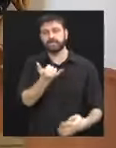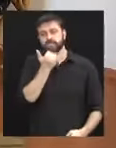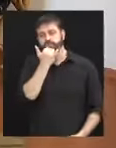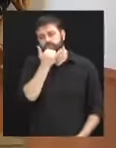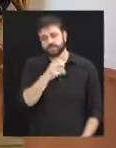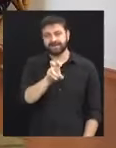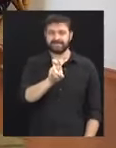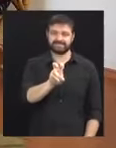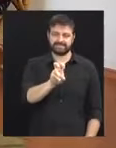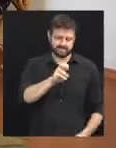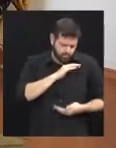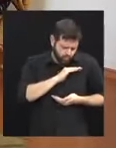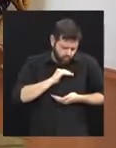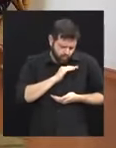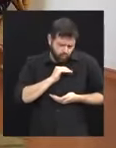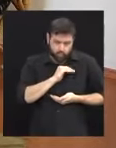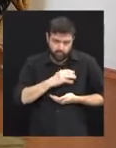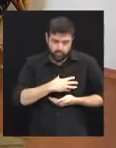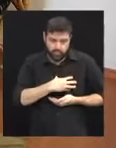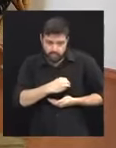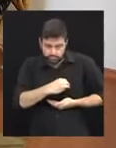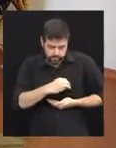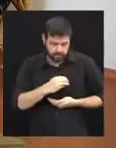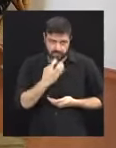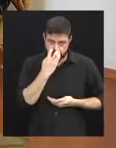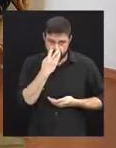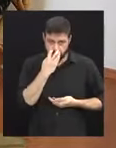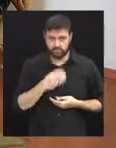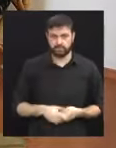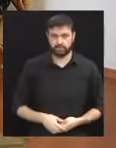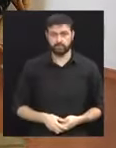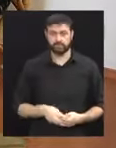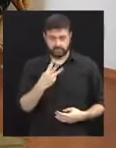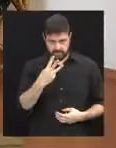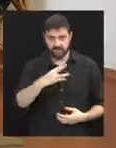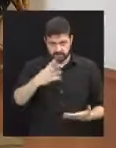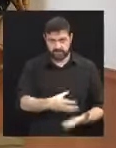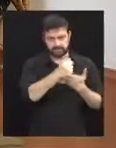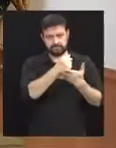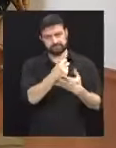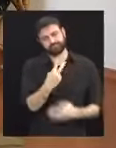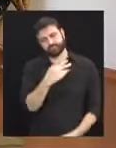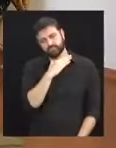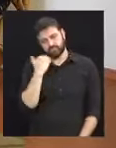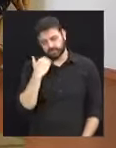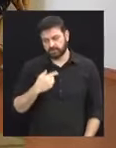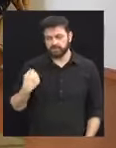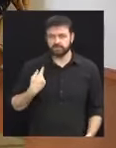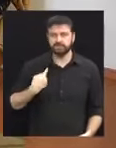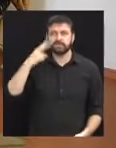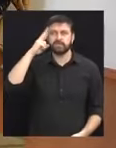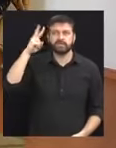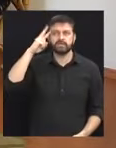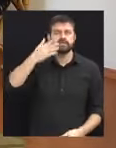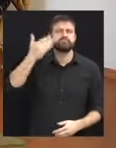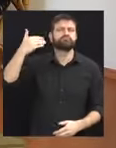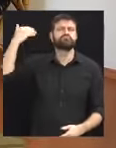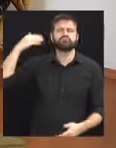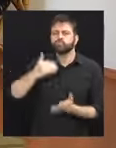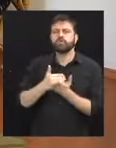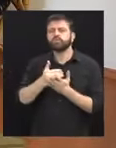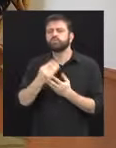5, e 2 vieram a óbito e 3 nós conseguimos salvar. A gente está falando de casos mais recentes agora, mas há quanto tempo